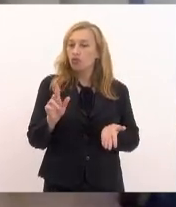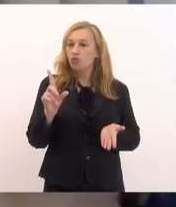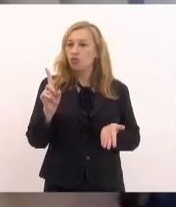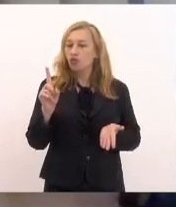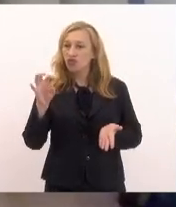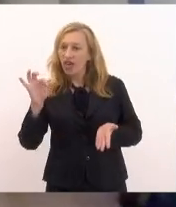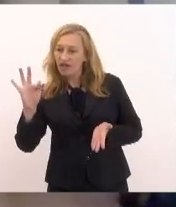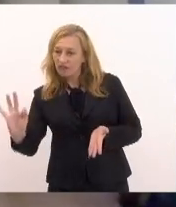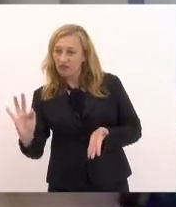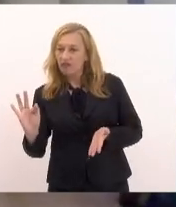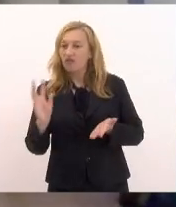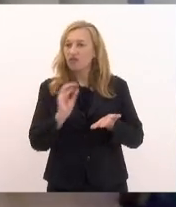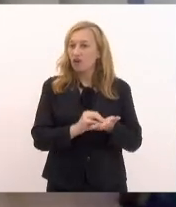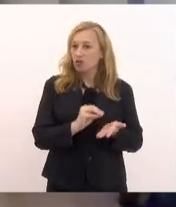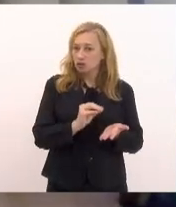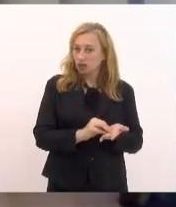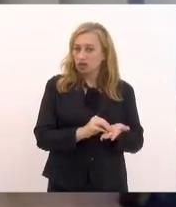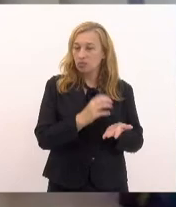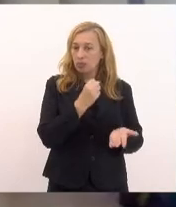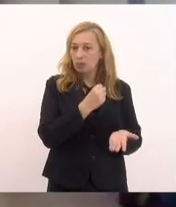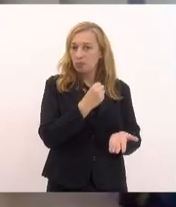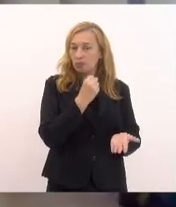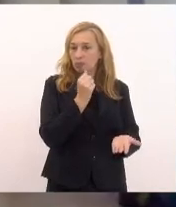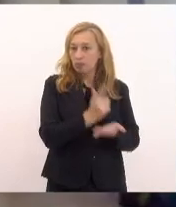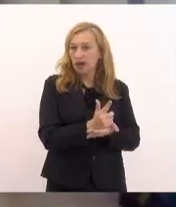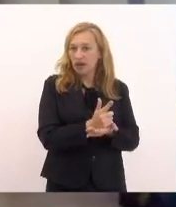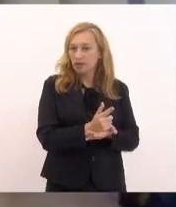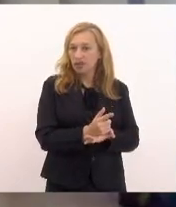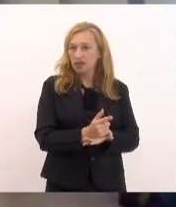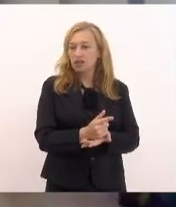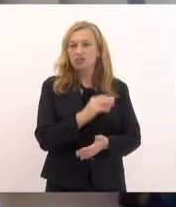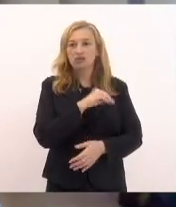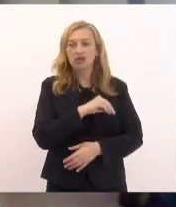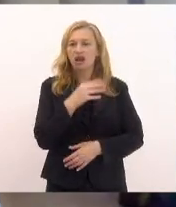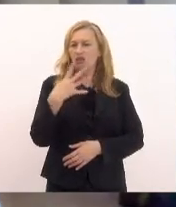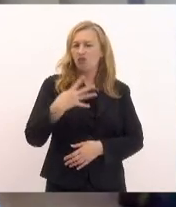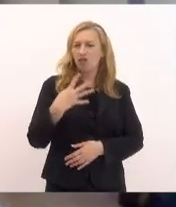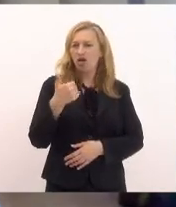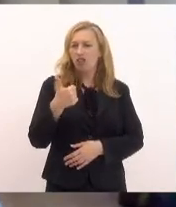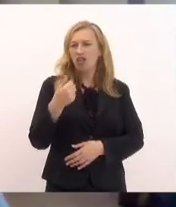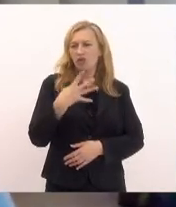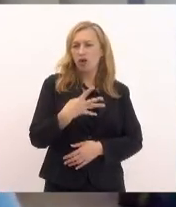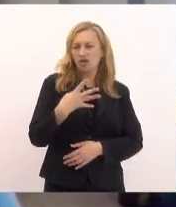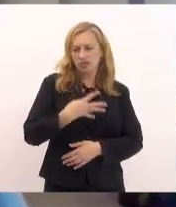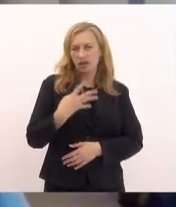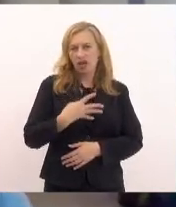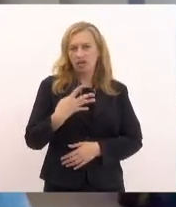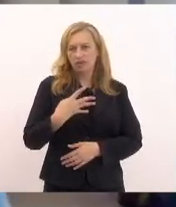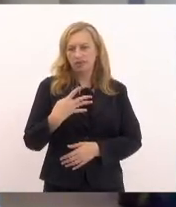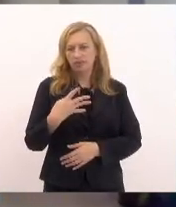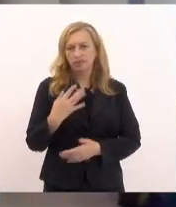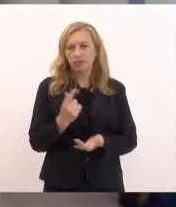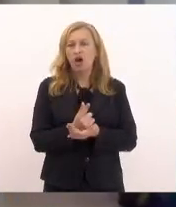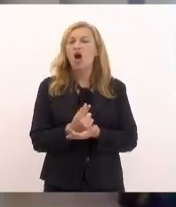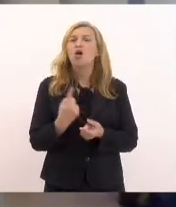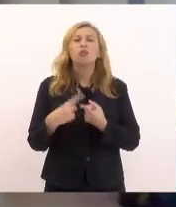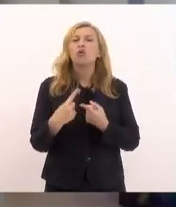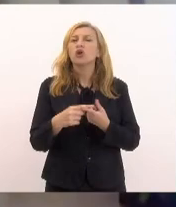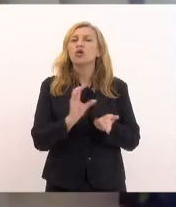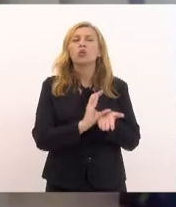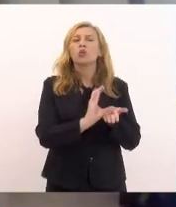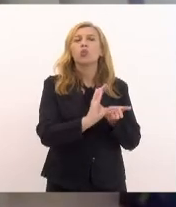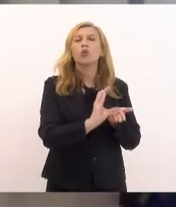de um abono, né, de um 14º salário praticamente com recursos que sobraram do Fundeb. Por que, que esses recursos